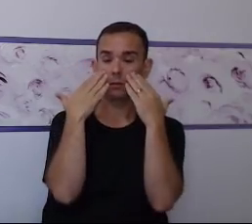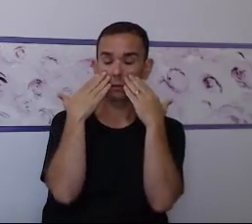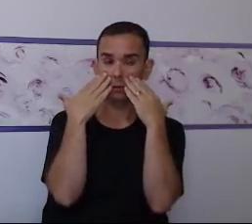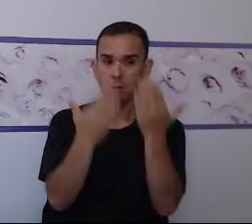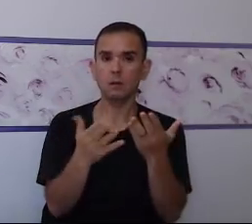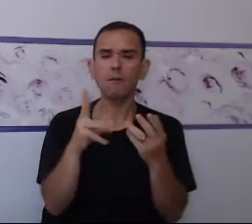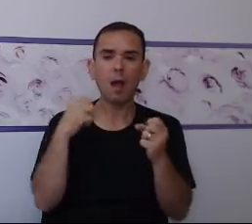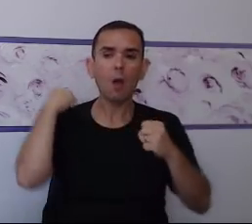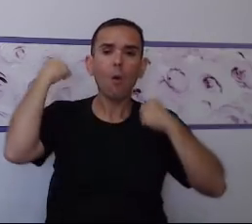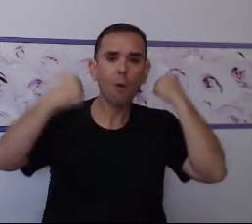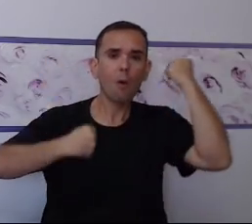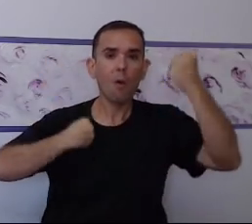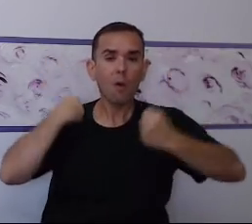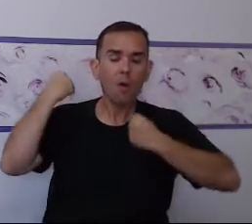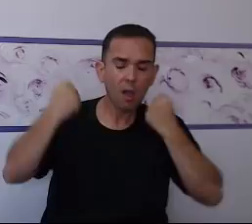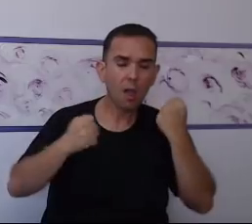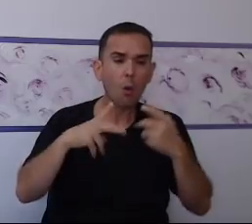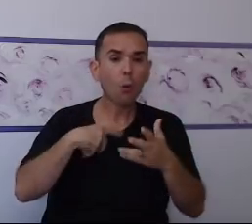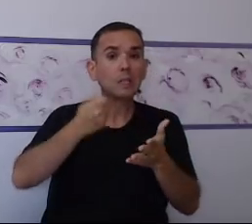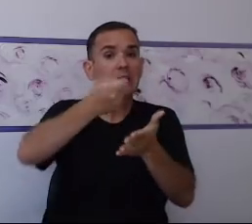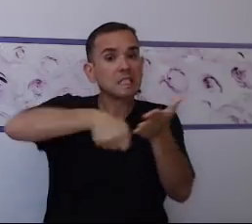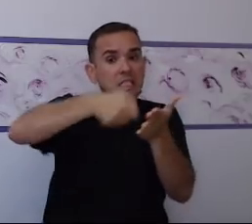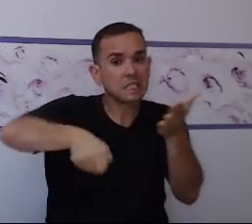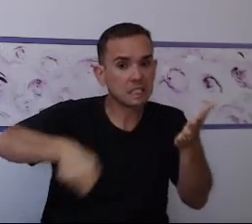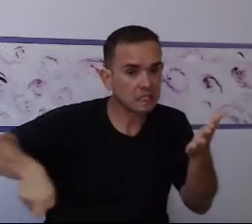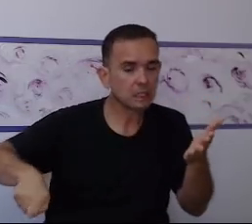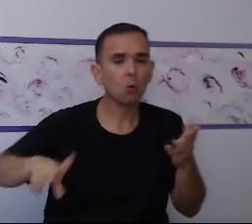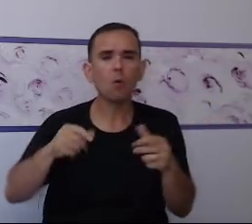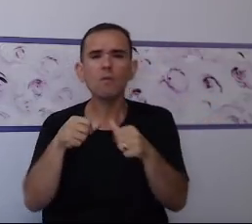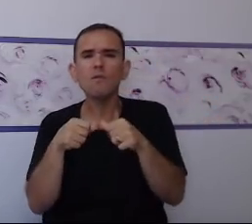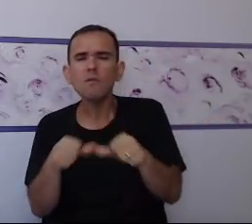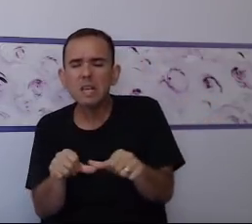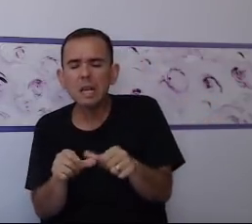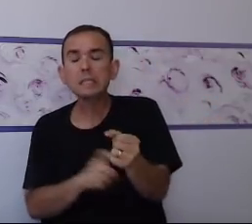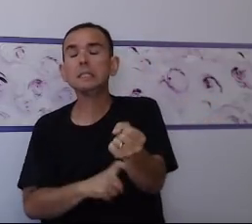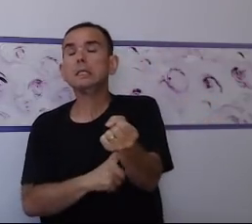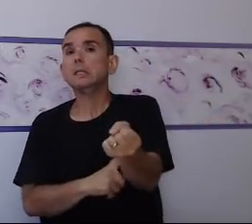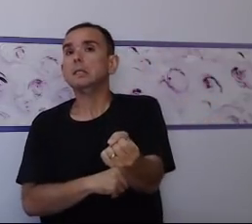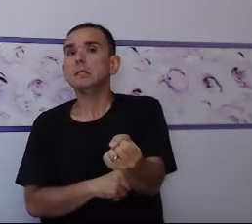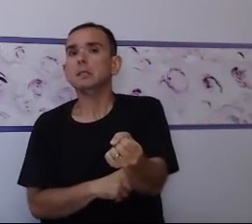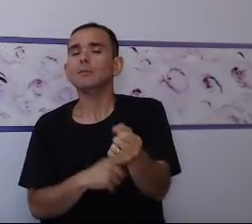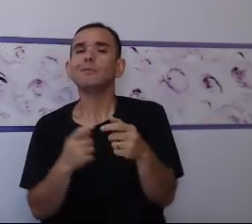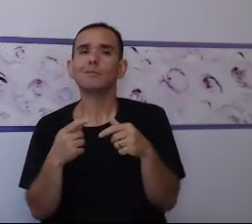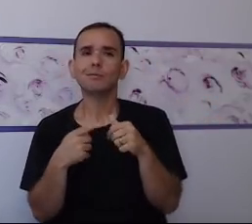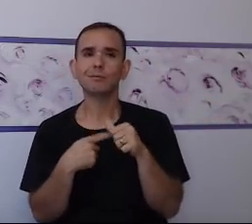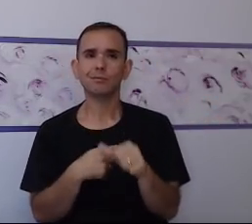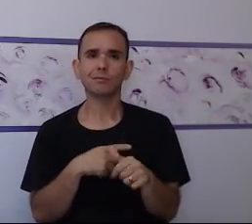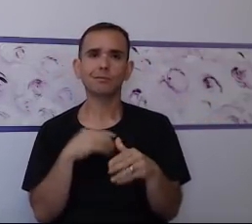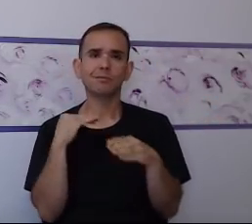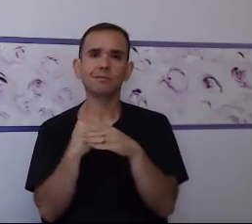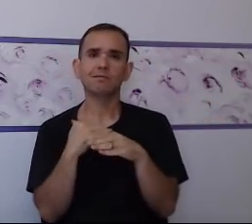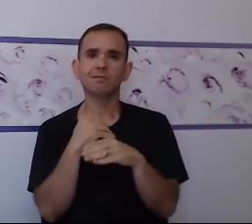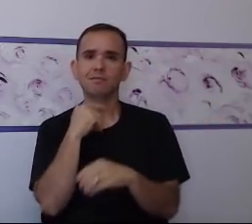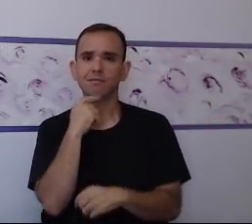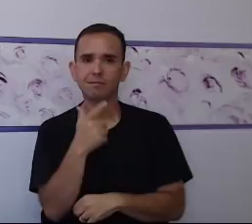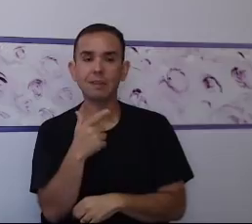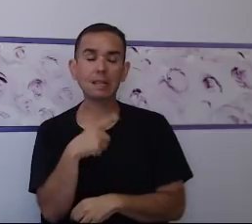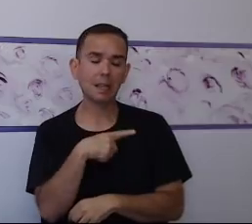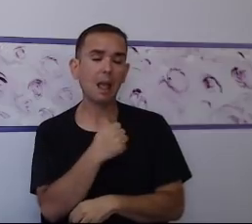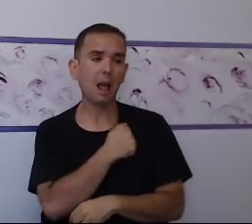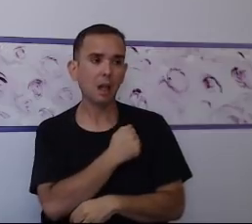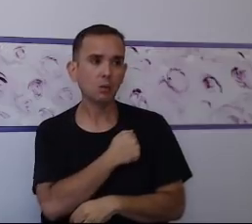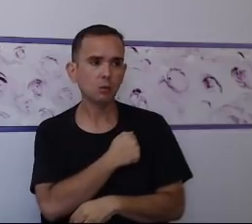vai correr, ou quando exige a escrita, ou quando ele fica um pouco mais nervoso, que ele apresenta o padrão. Mas nós temos